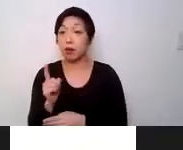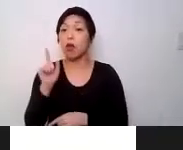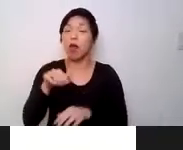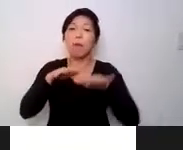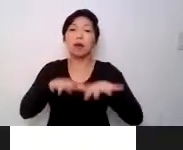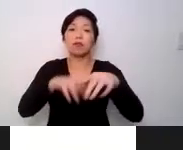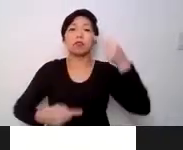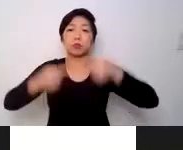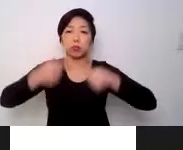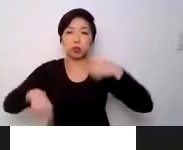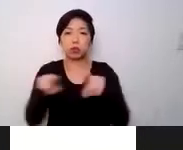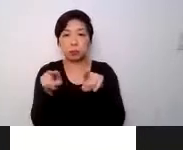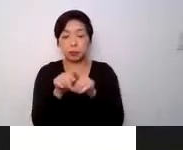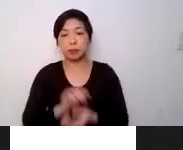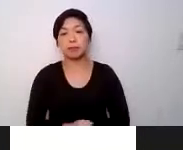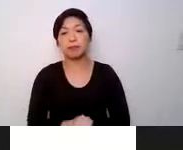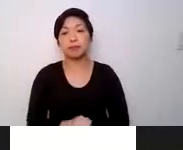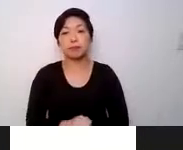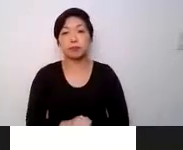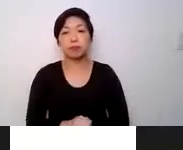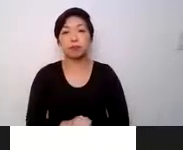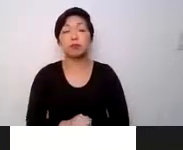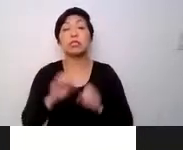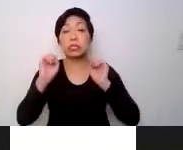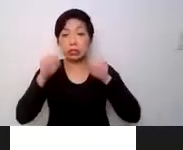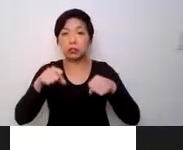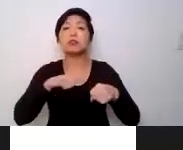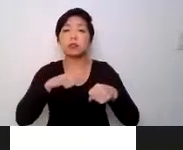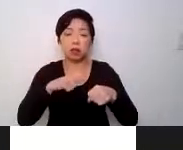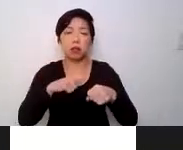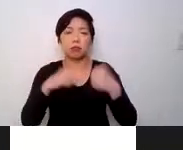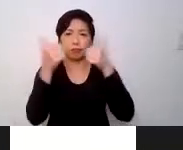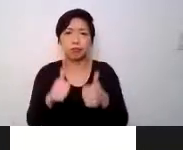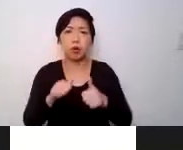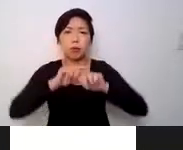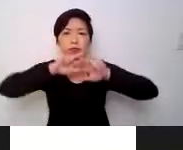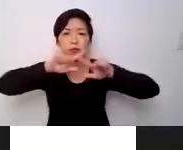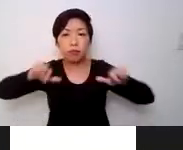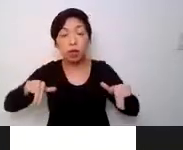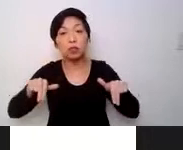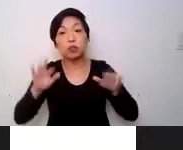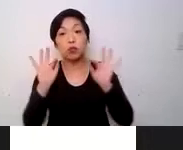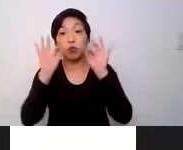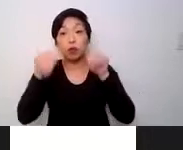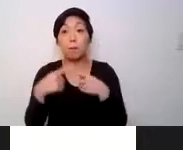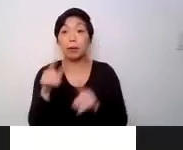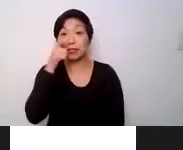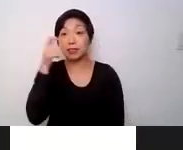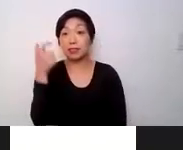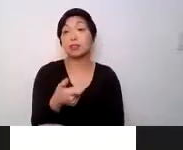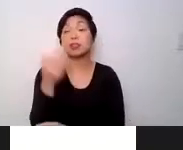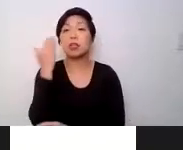político então eles fazem sim um conjunto de obras ali que já é do final mas que são muito interessantes para a gente entender esse